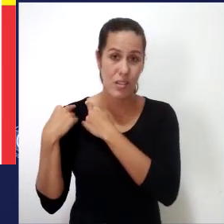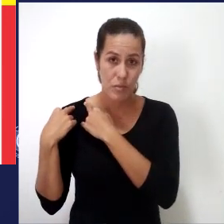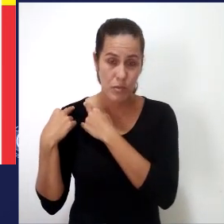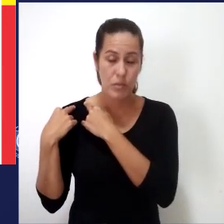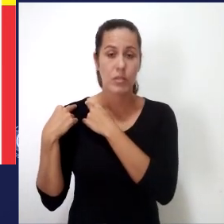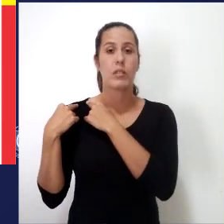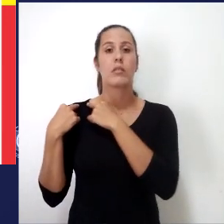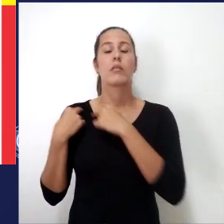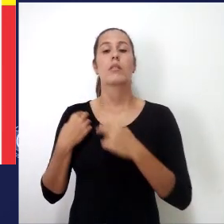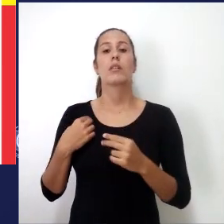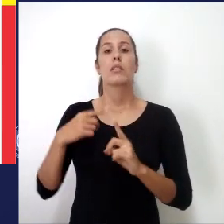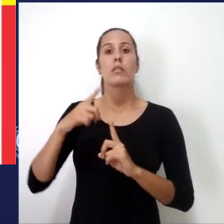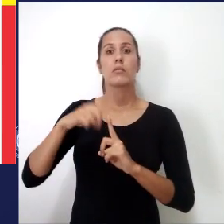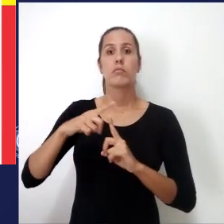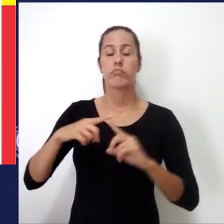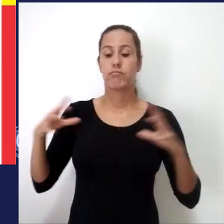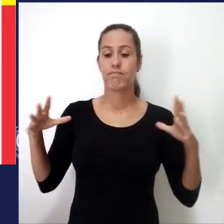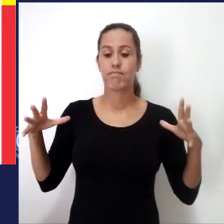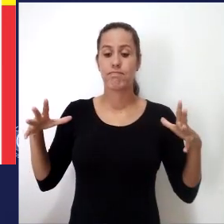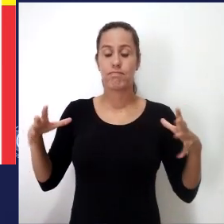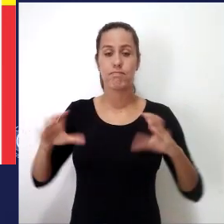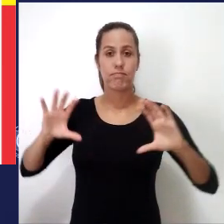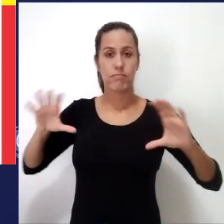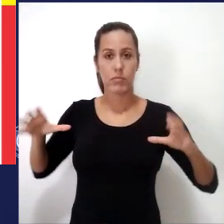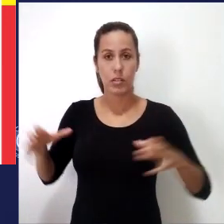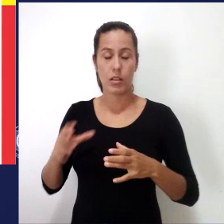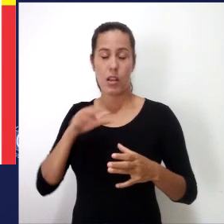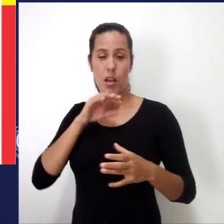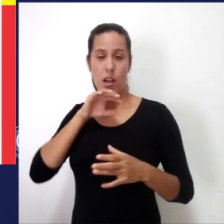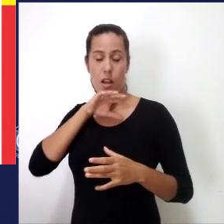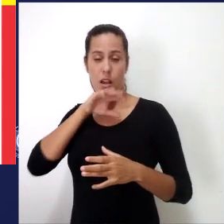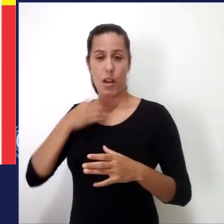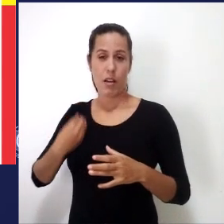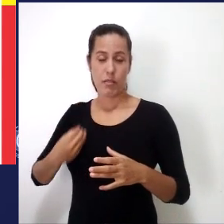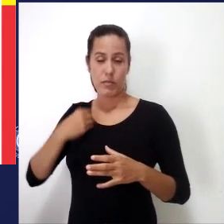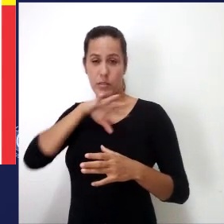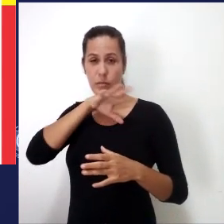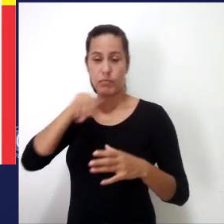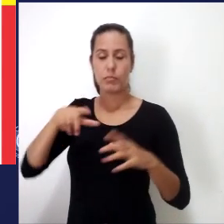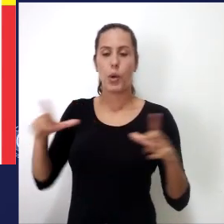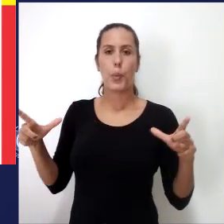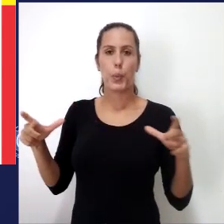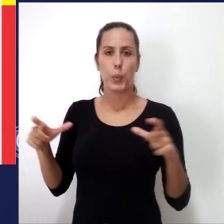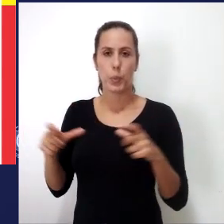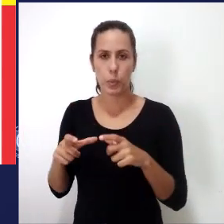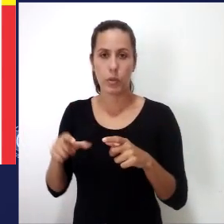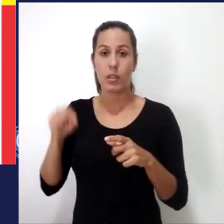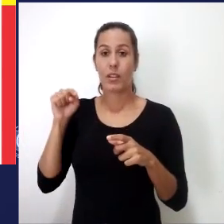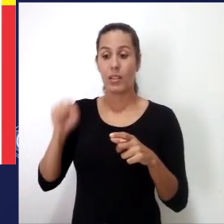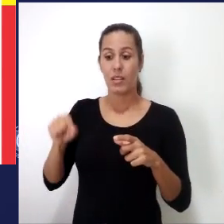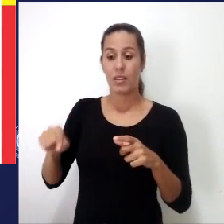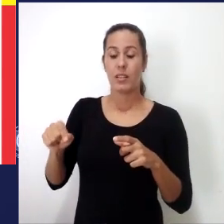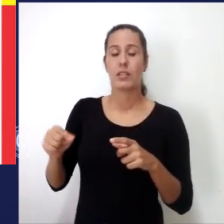dos responsáveis pela crise de vida selvagem no planeta. Os cientistas alertam que o uso